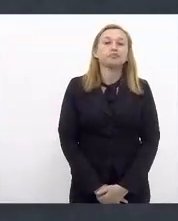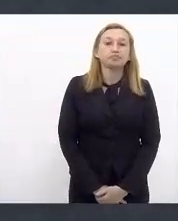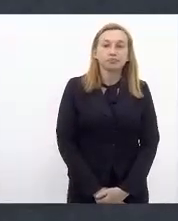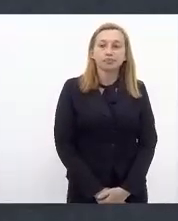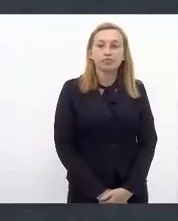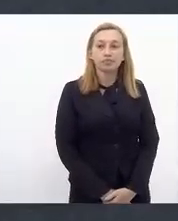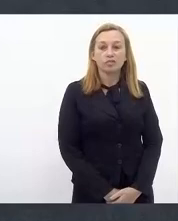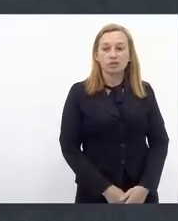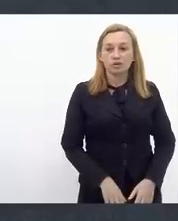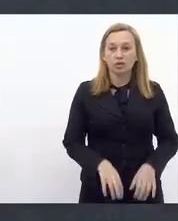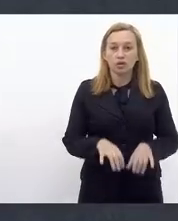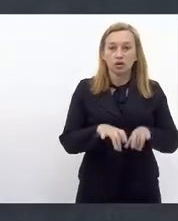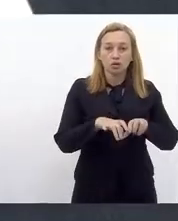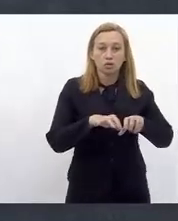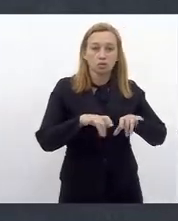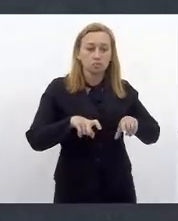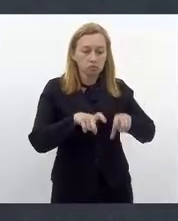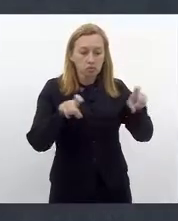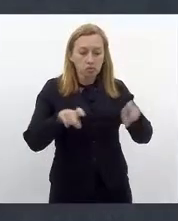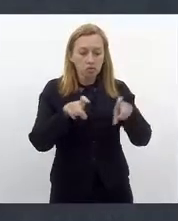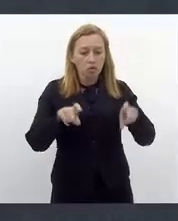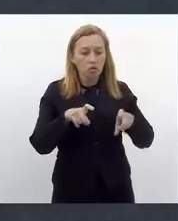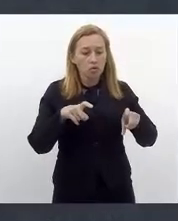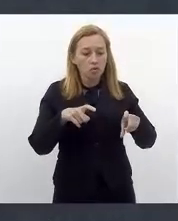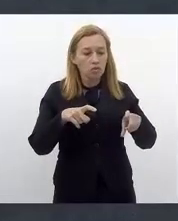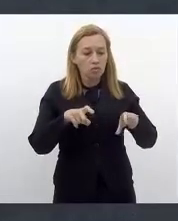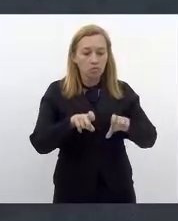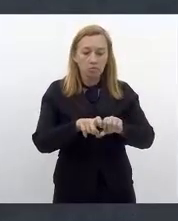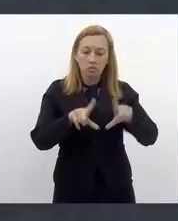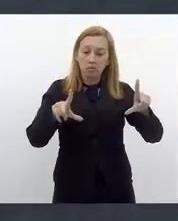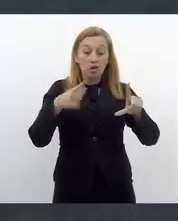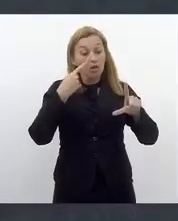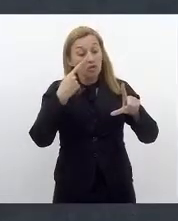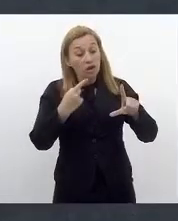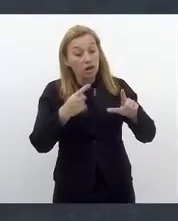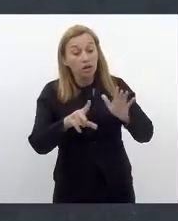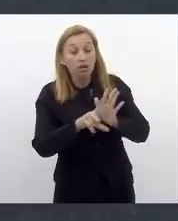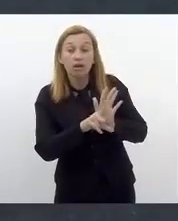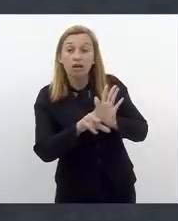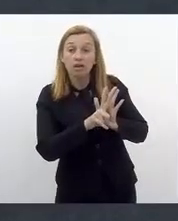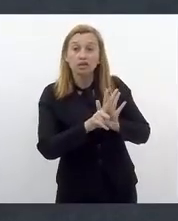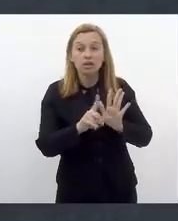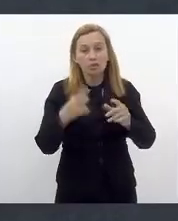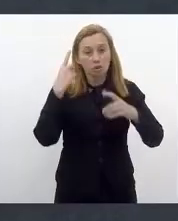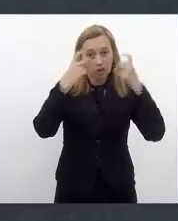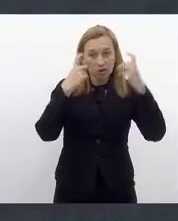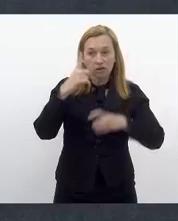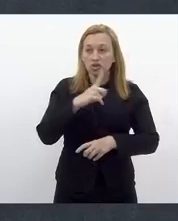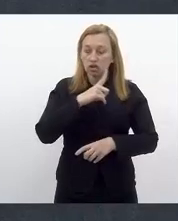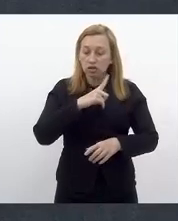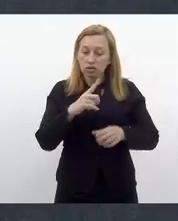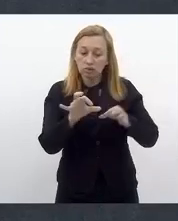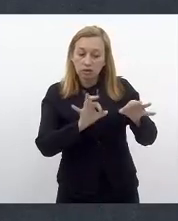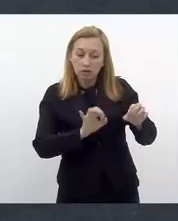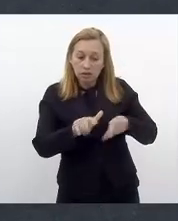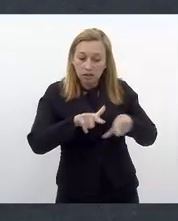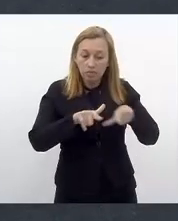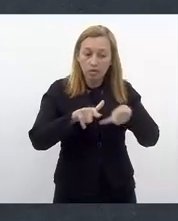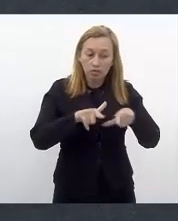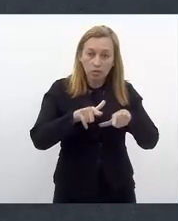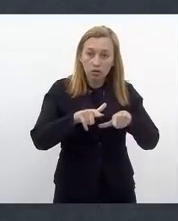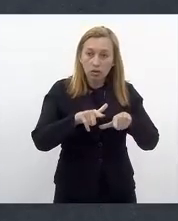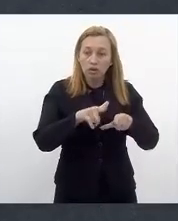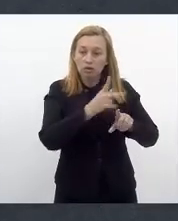computador ver que leia ela só que tá previsto Então essa é uma preocupação todinha A Gente Tem trabalhado muito para que o rio previdência